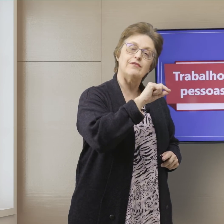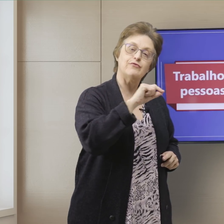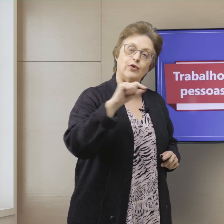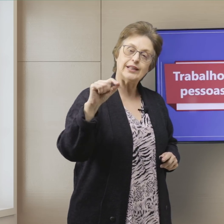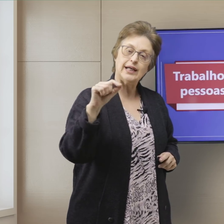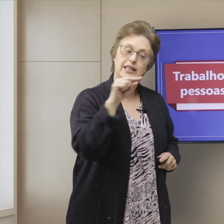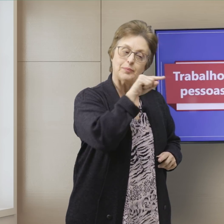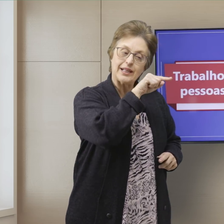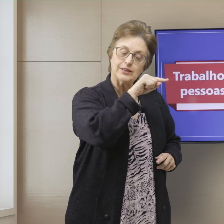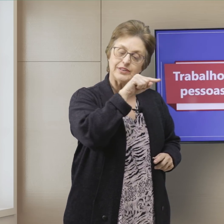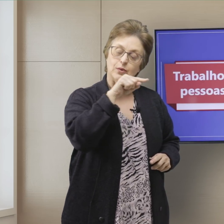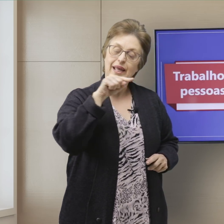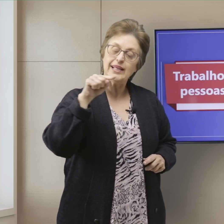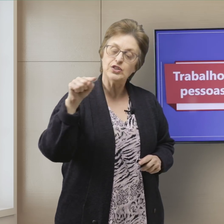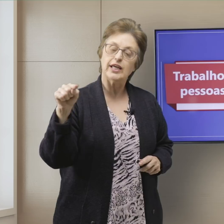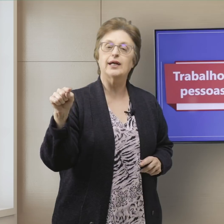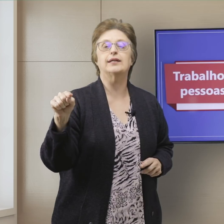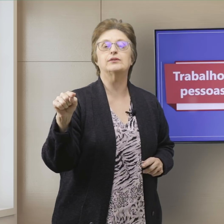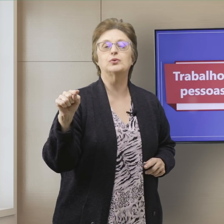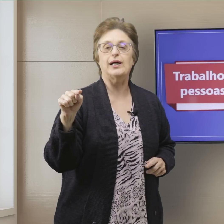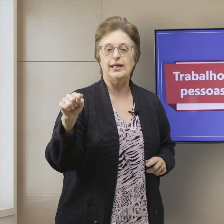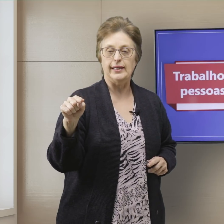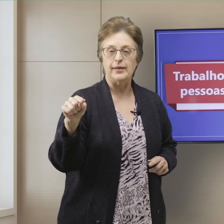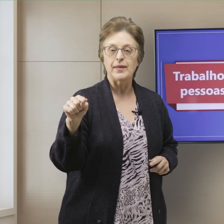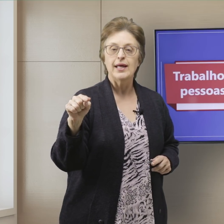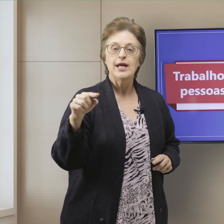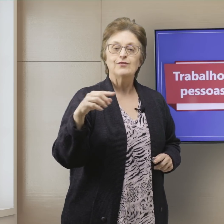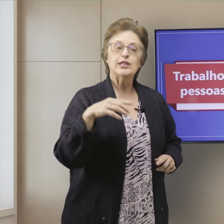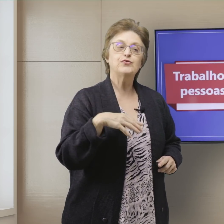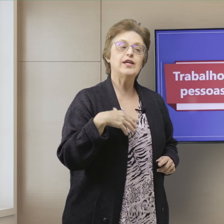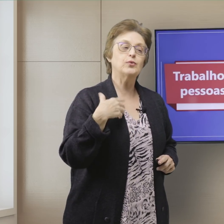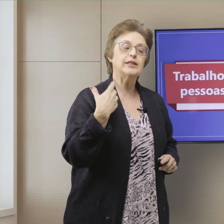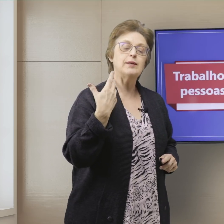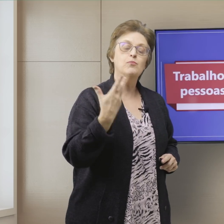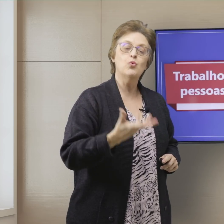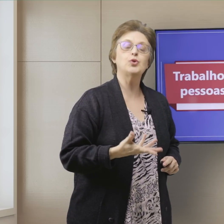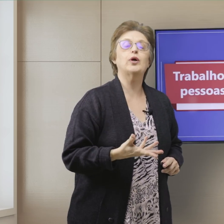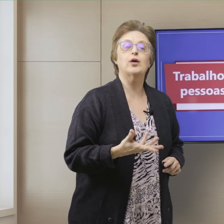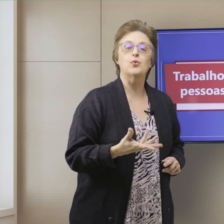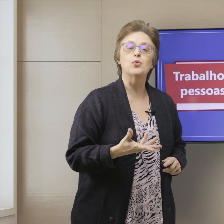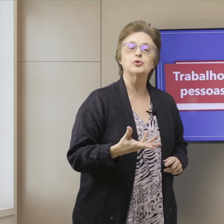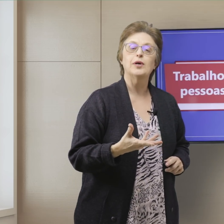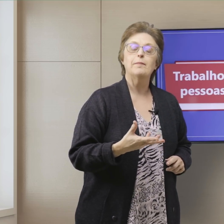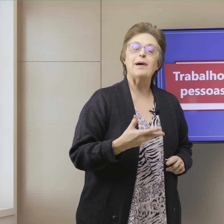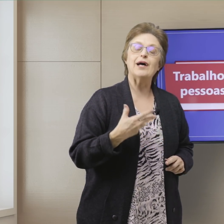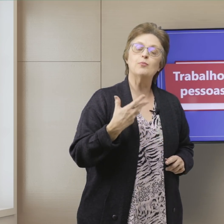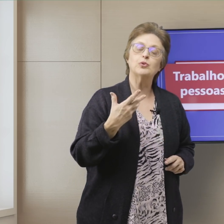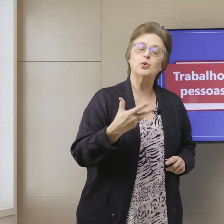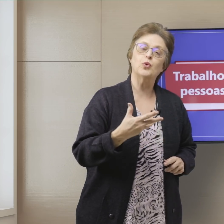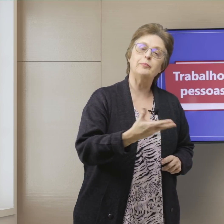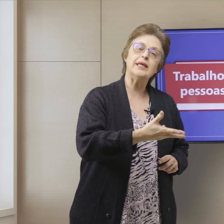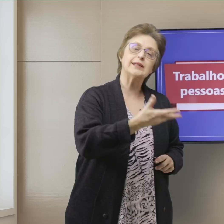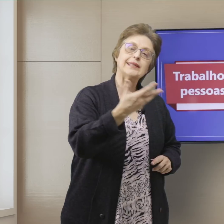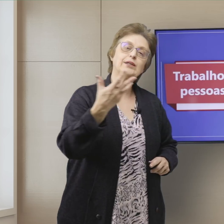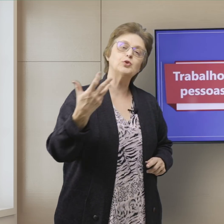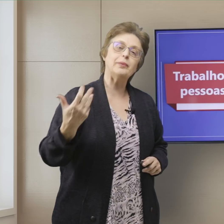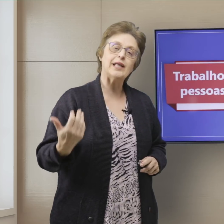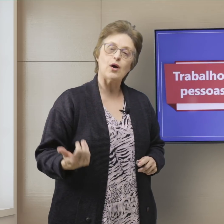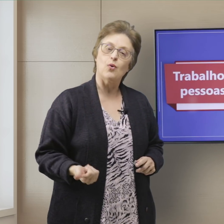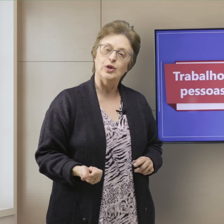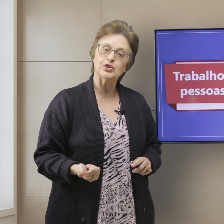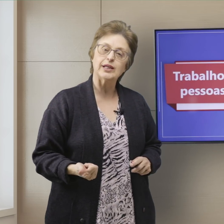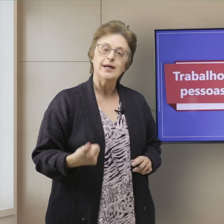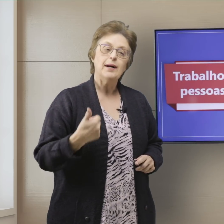elas escrevem fora da linha porque elas não estão enxergando a linha. Vocês viram que tem muito recurso para uma autonomia